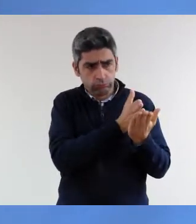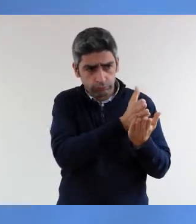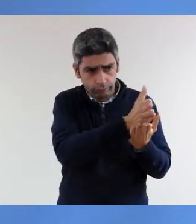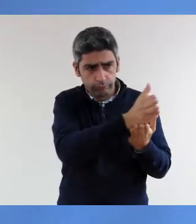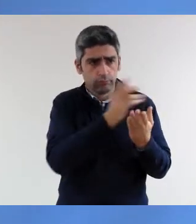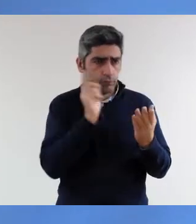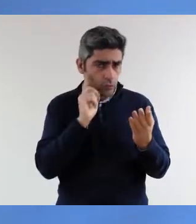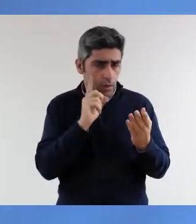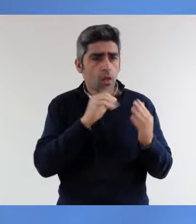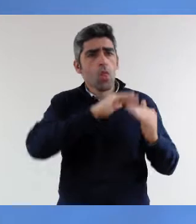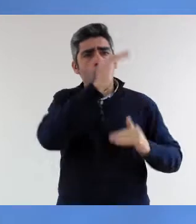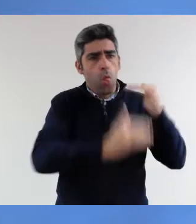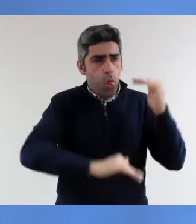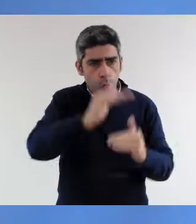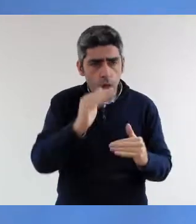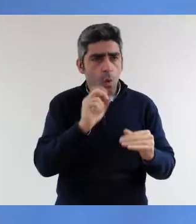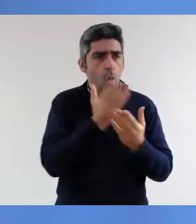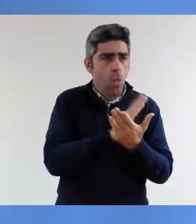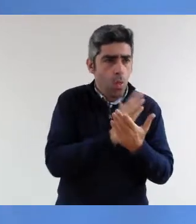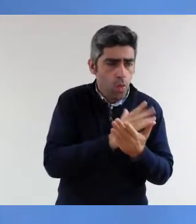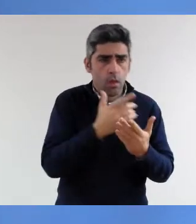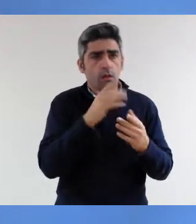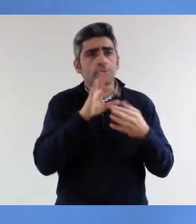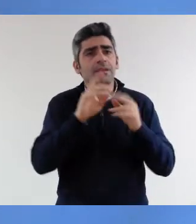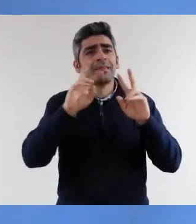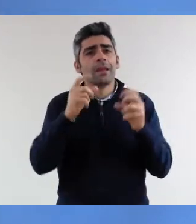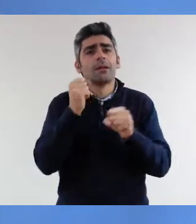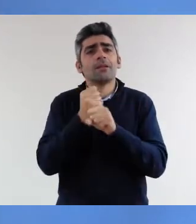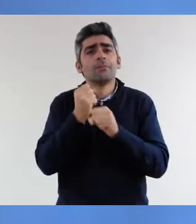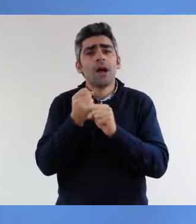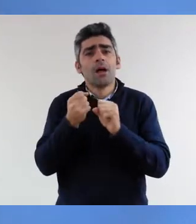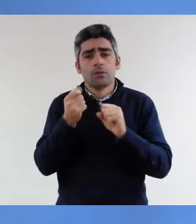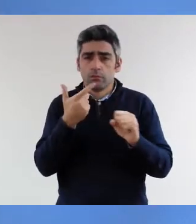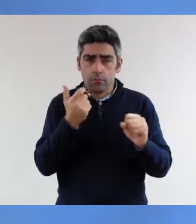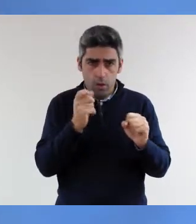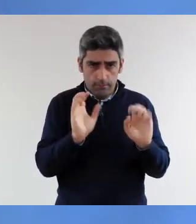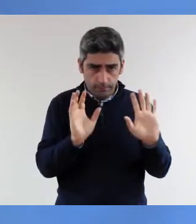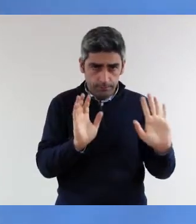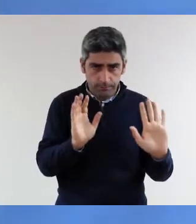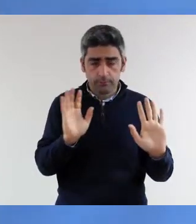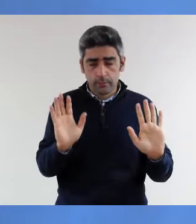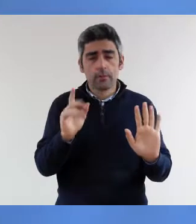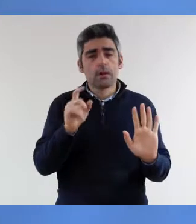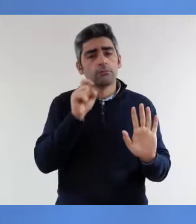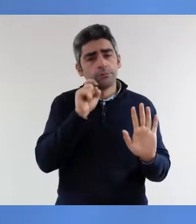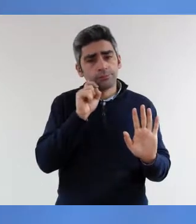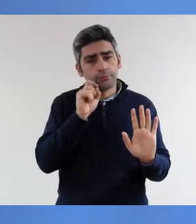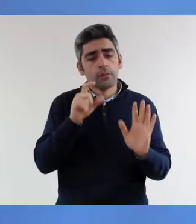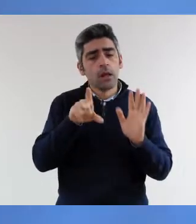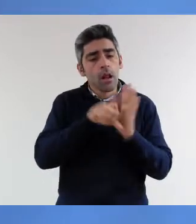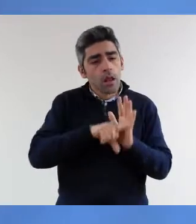forte e com a ausência da flutuação indefinição em matéria laboral